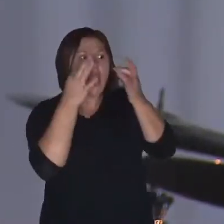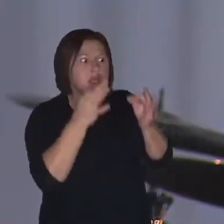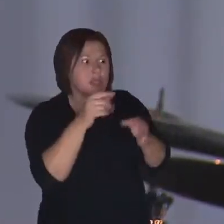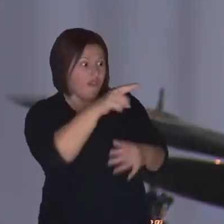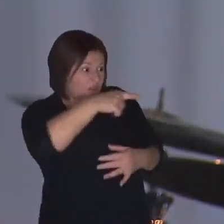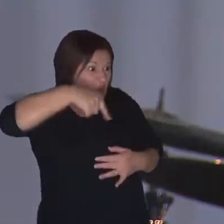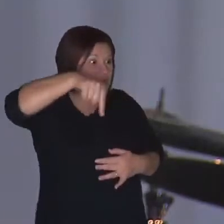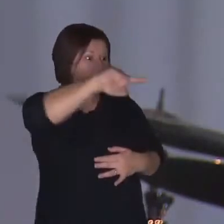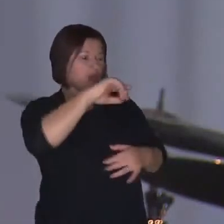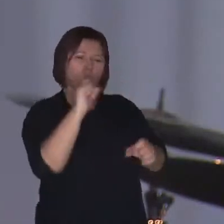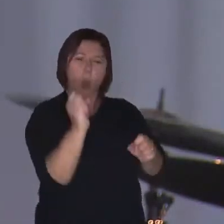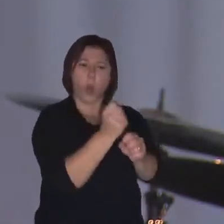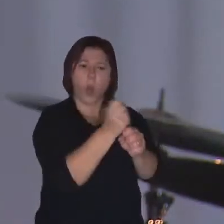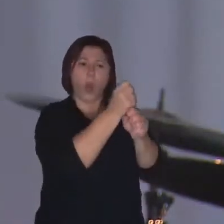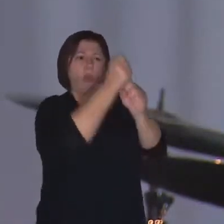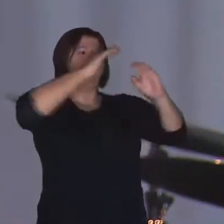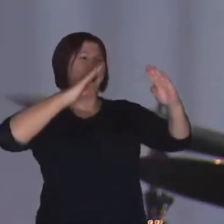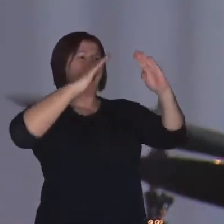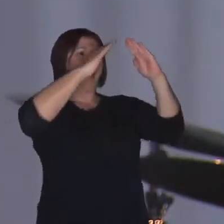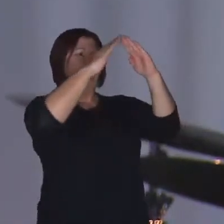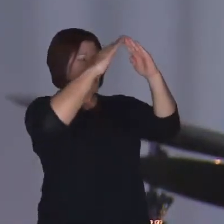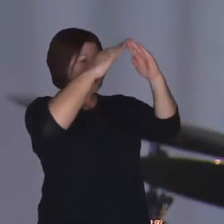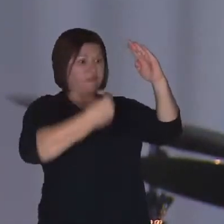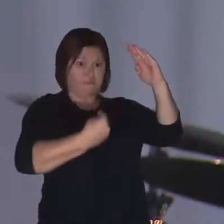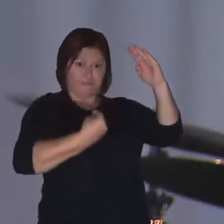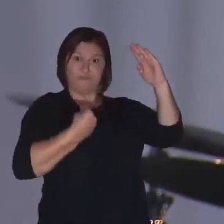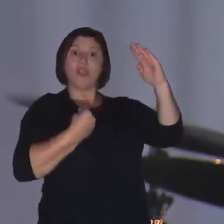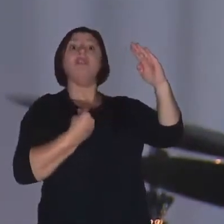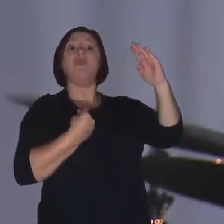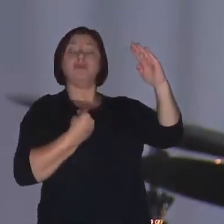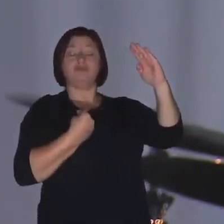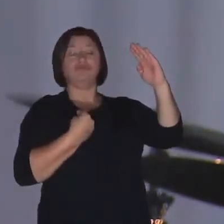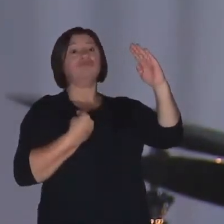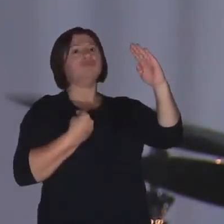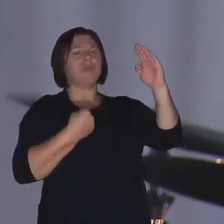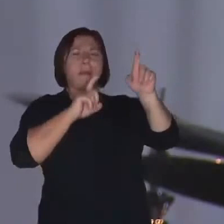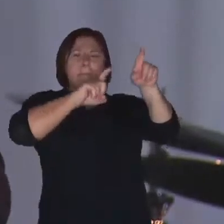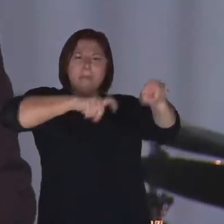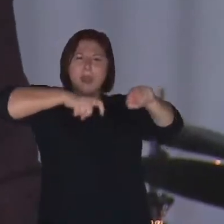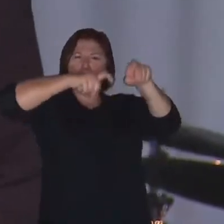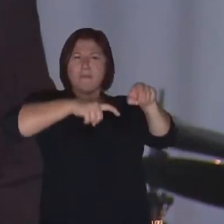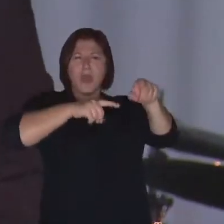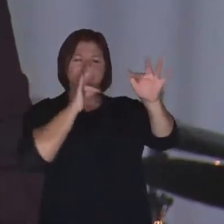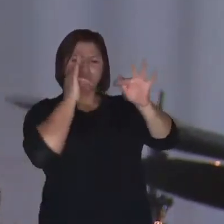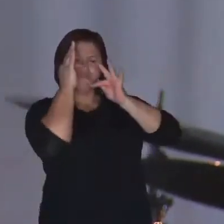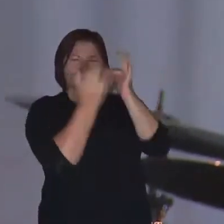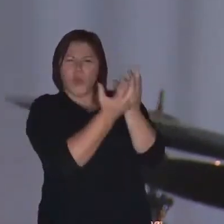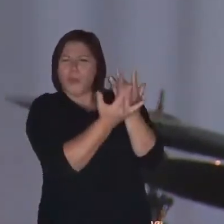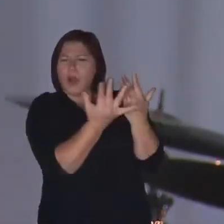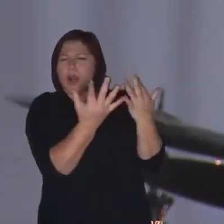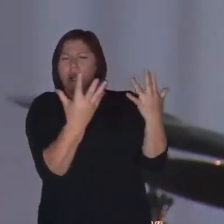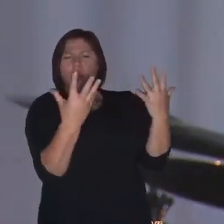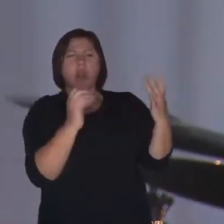nelas, plantem jardins e comam de seus frutos. Casem-se e tenham filhos